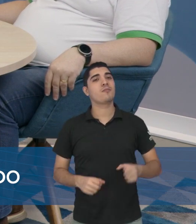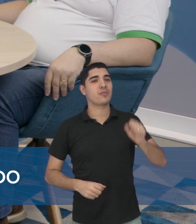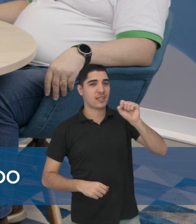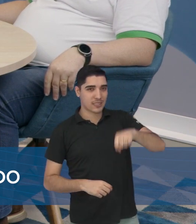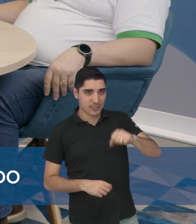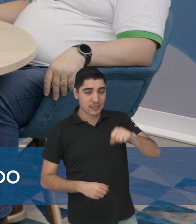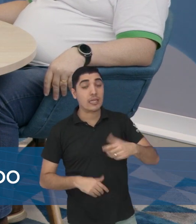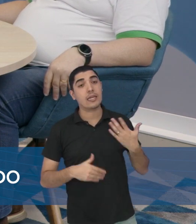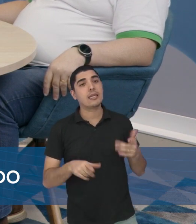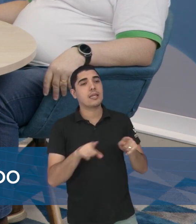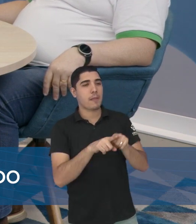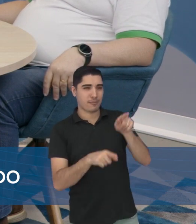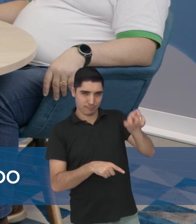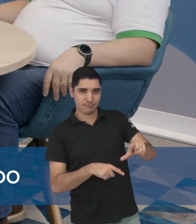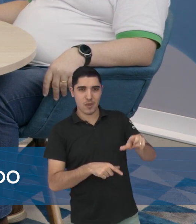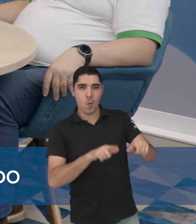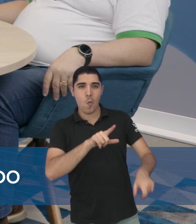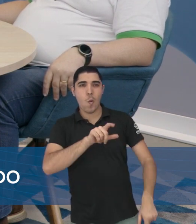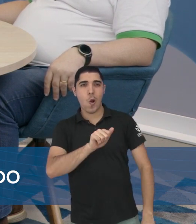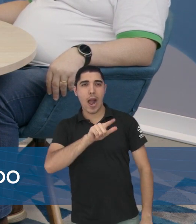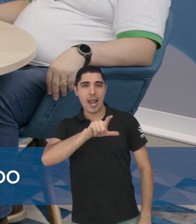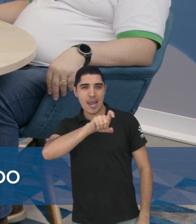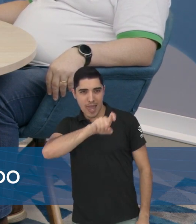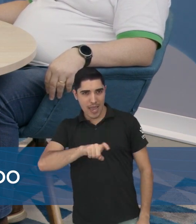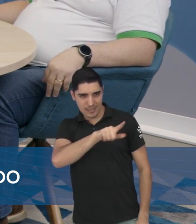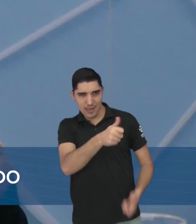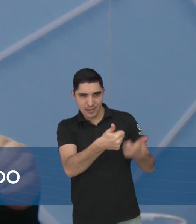muito interessante, né? É essa questão, assim,